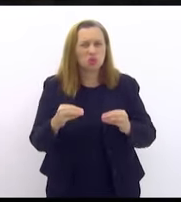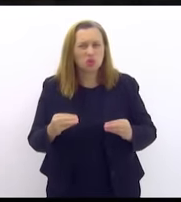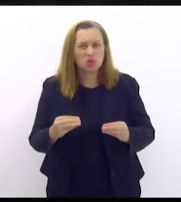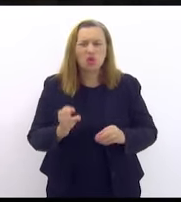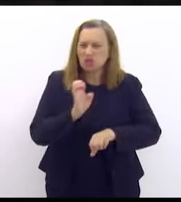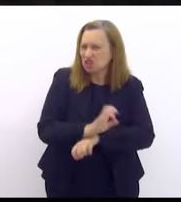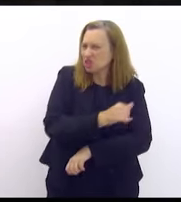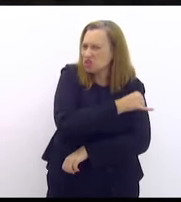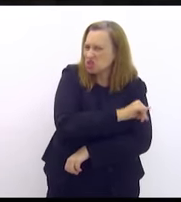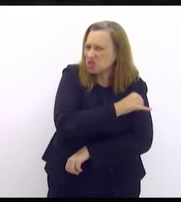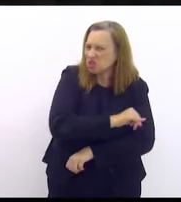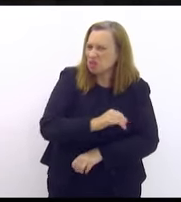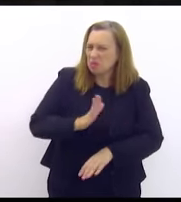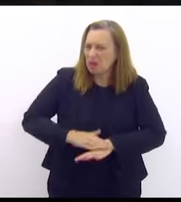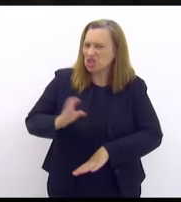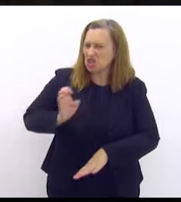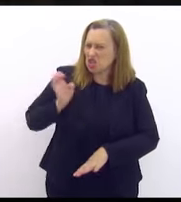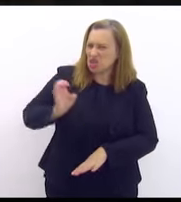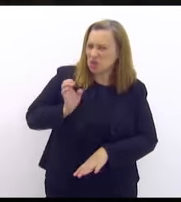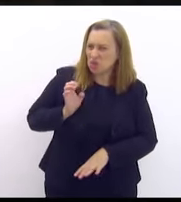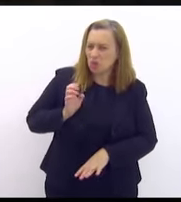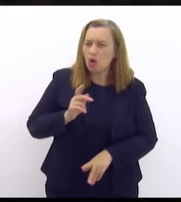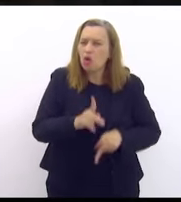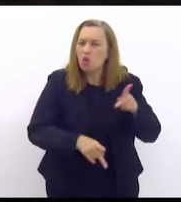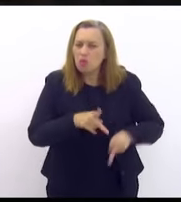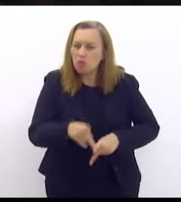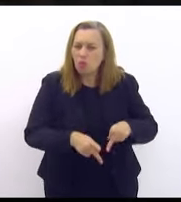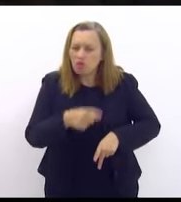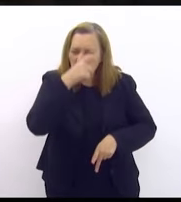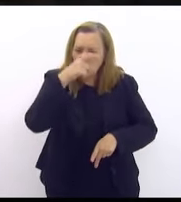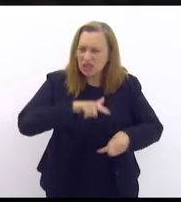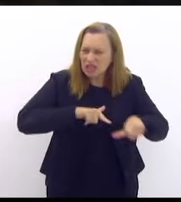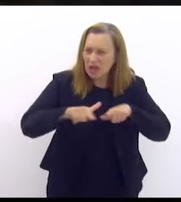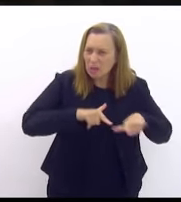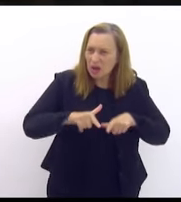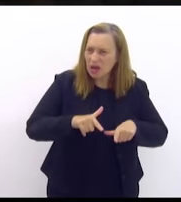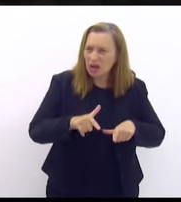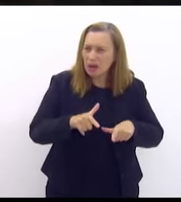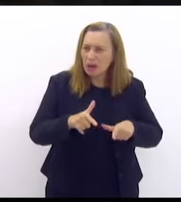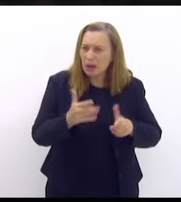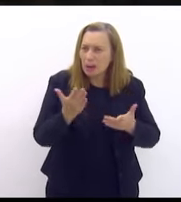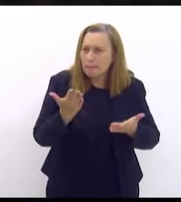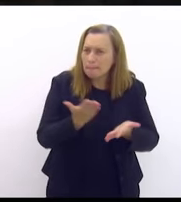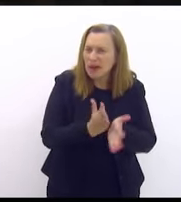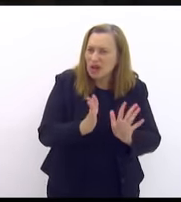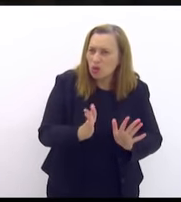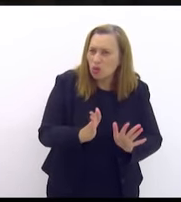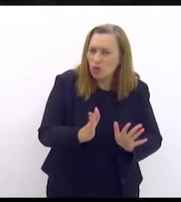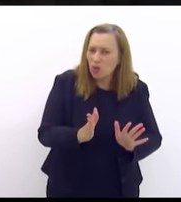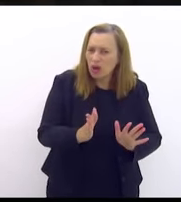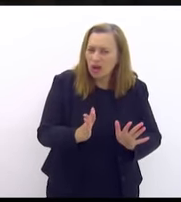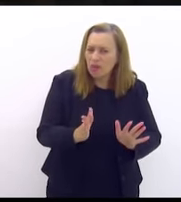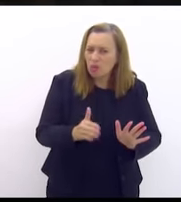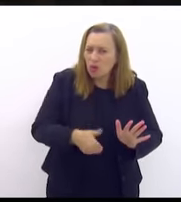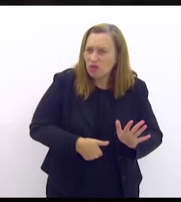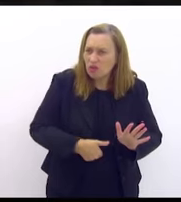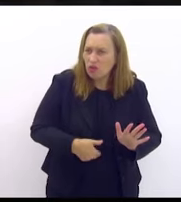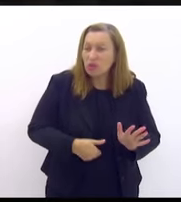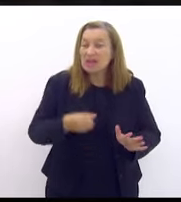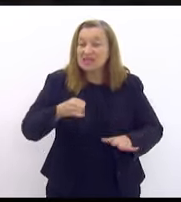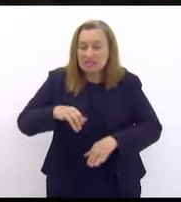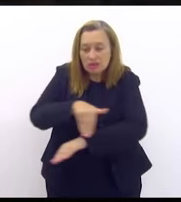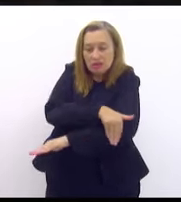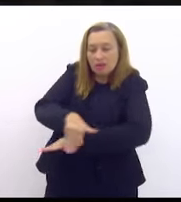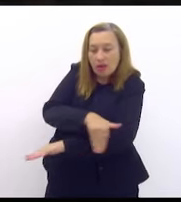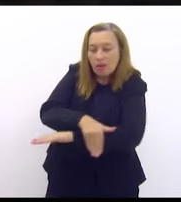estado do Rio de Janeiro ficou mais rico? O trabalhador que passa fome parou de passar fome? Se a gente andar aqui pelas ruas do centro,